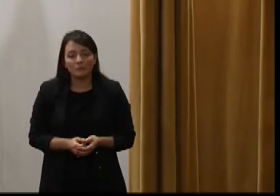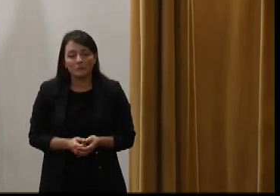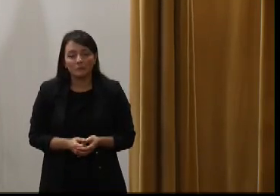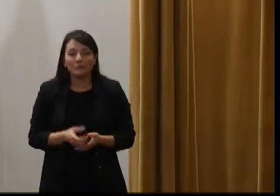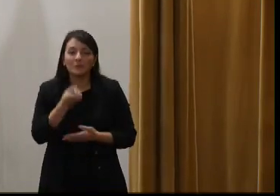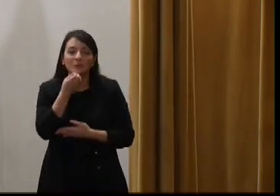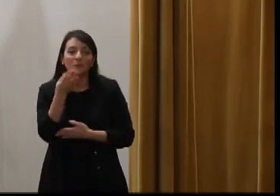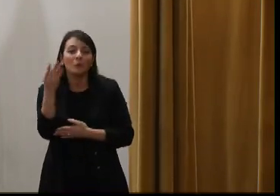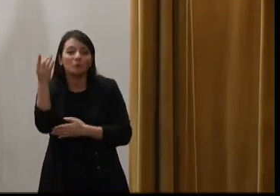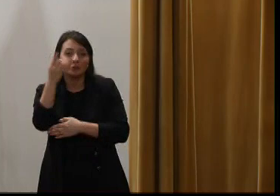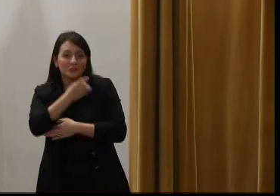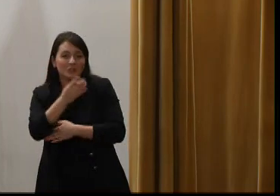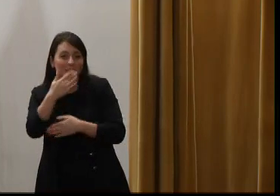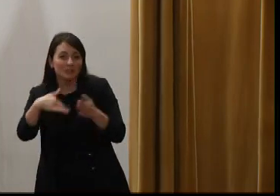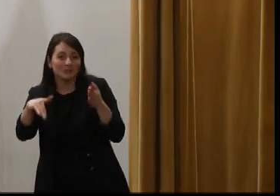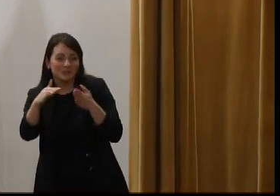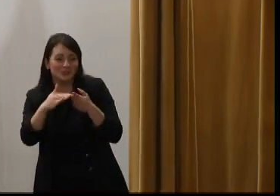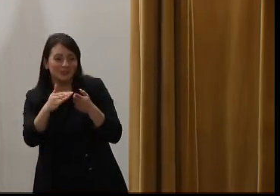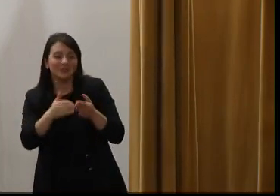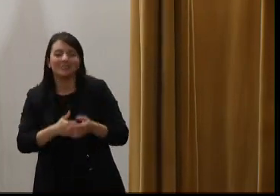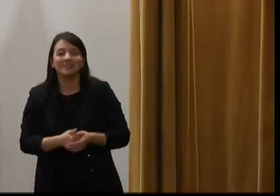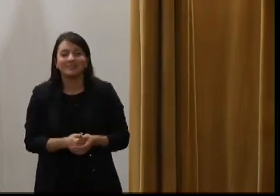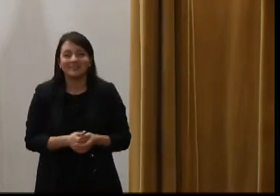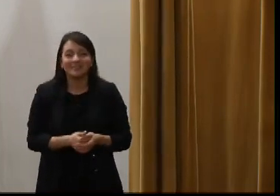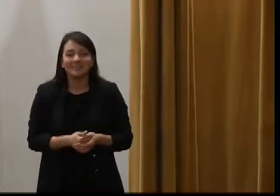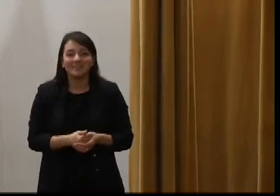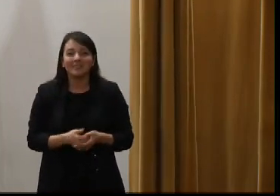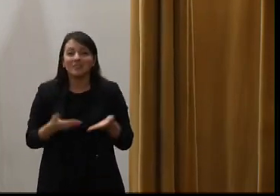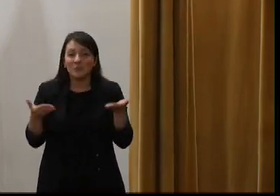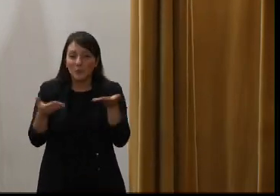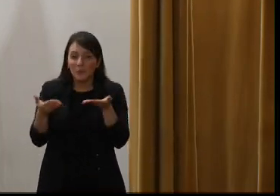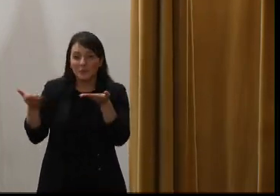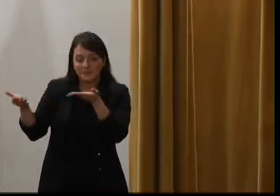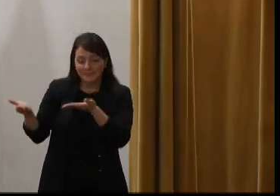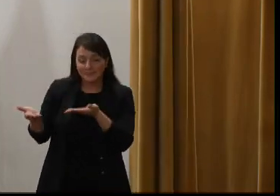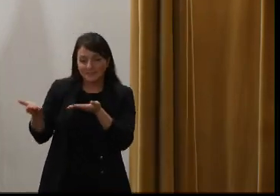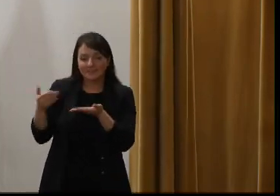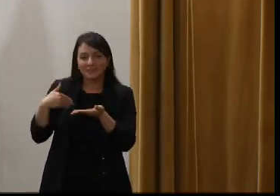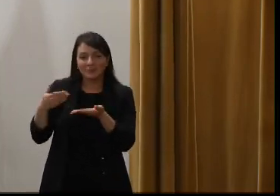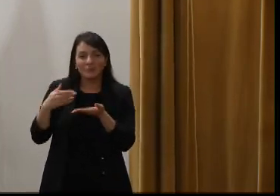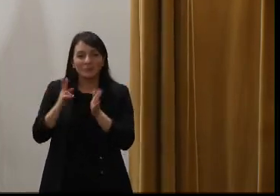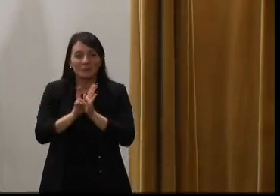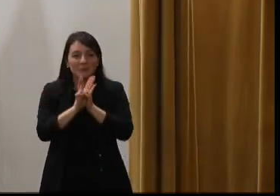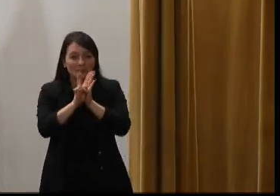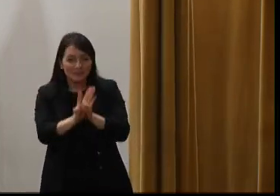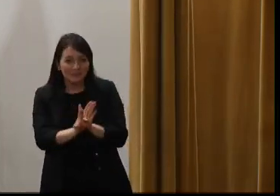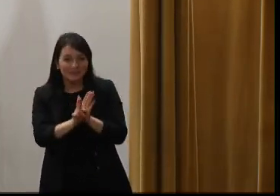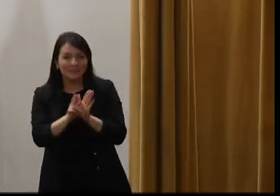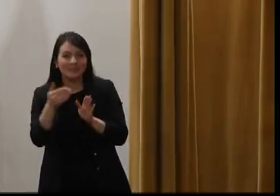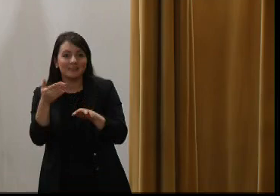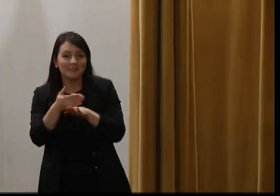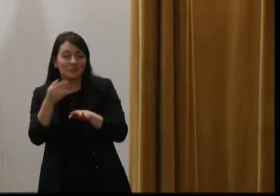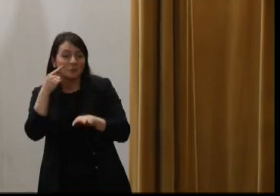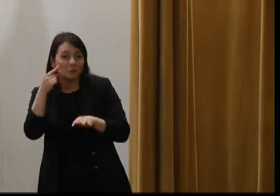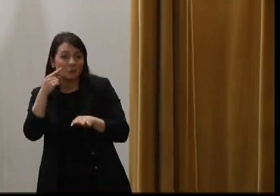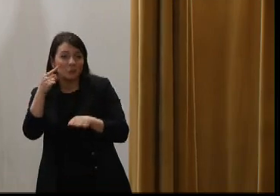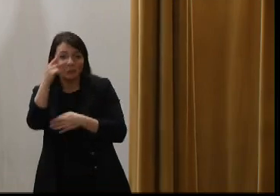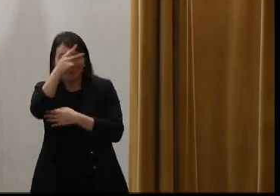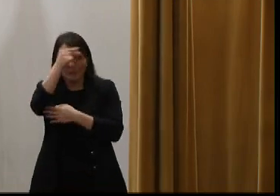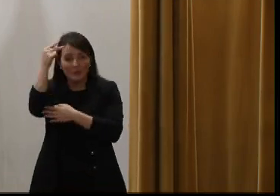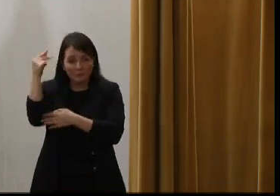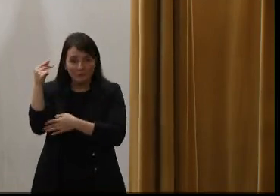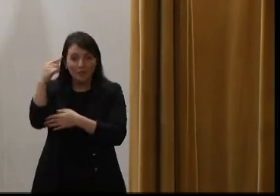Bom dia a todos. Saúdo as autoridades desta mesa, na presença do excelentíssimo senhor